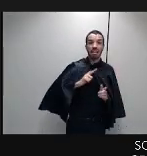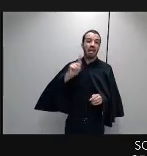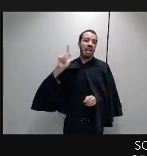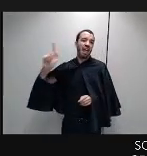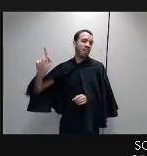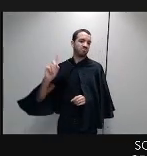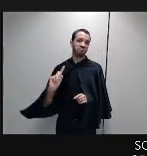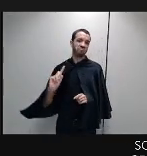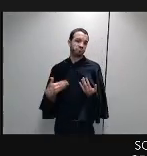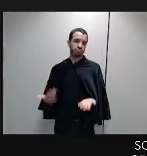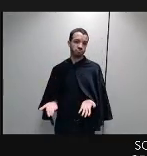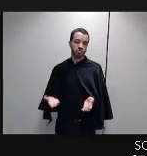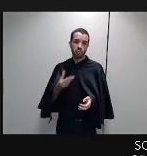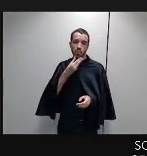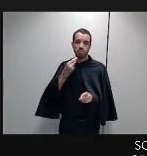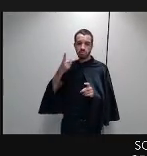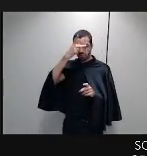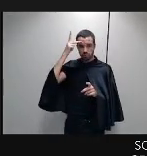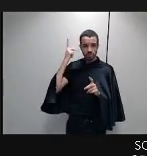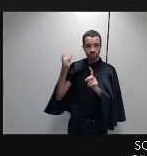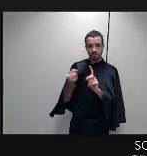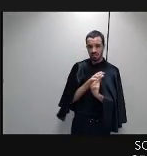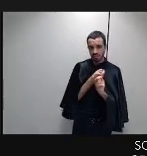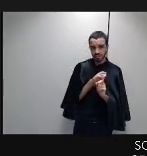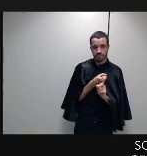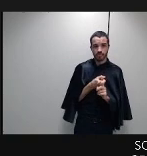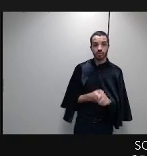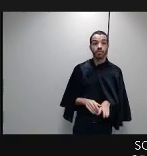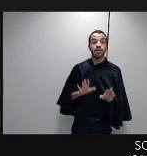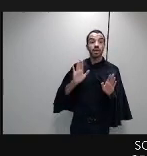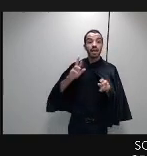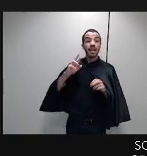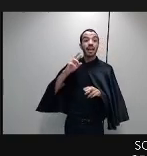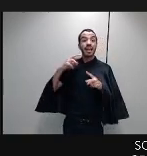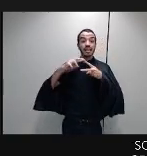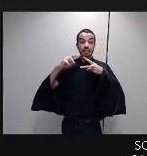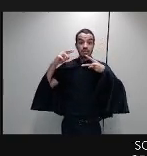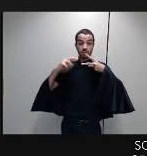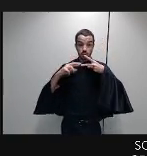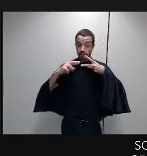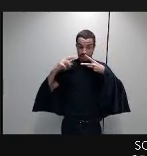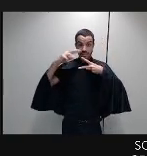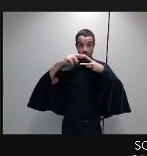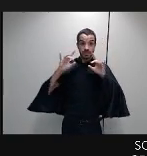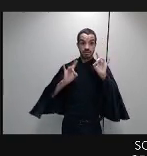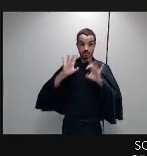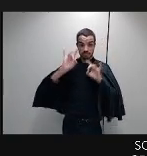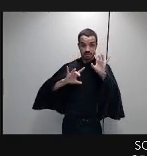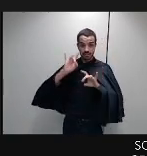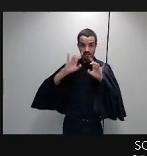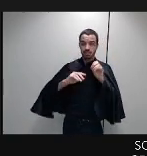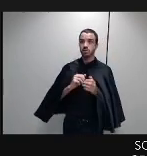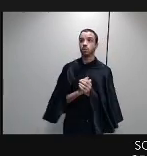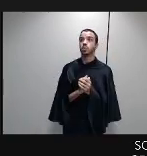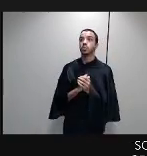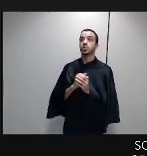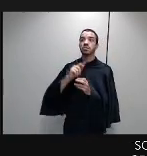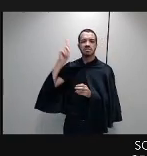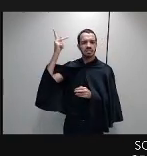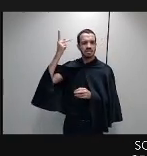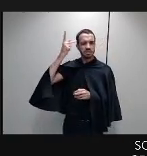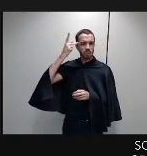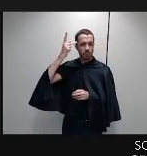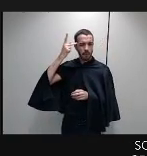montado recurso especial 185 1838 de São Paulo aquele que foi relator Ministro franciulli Netto